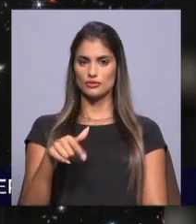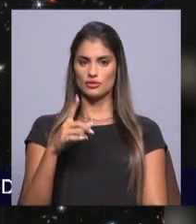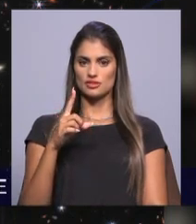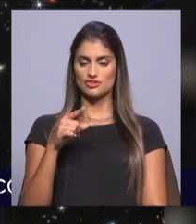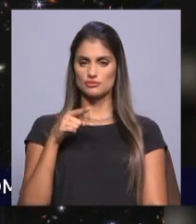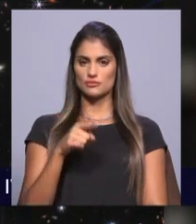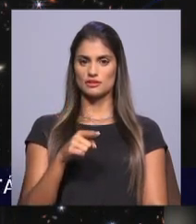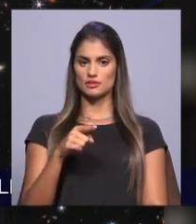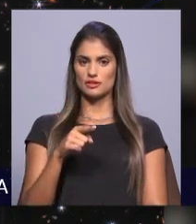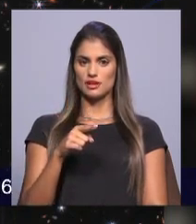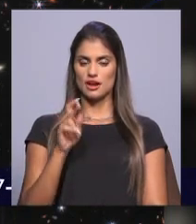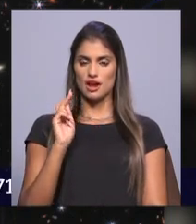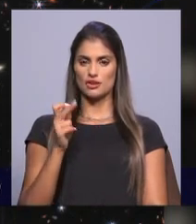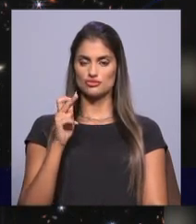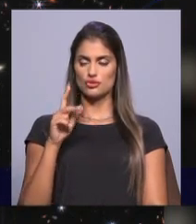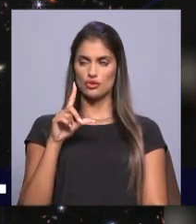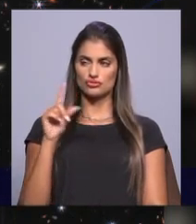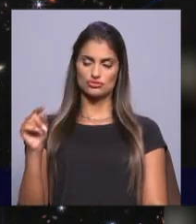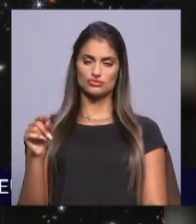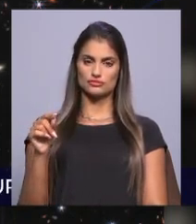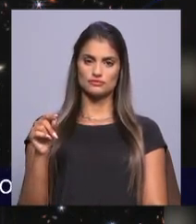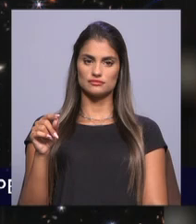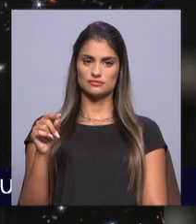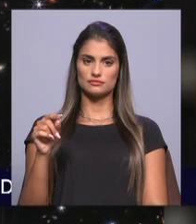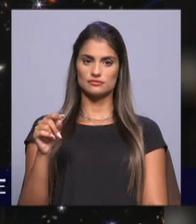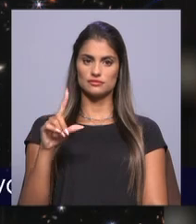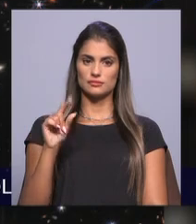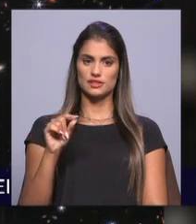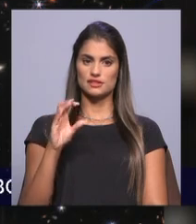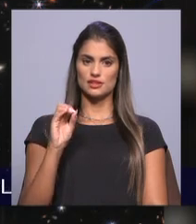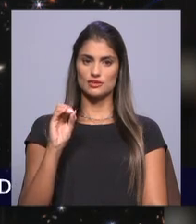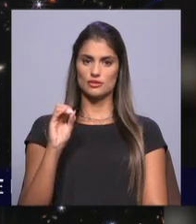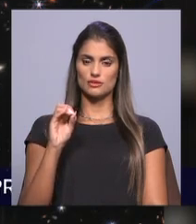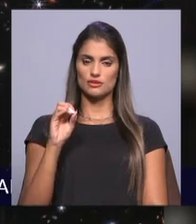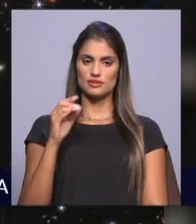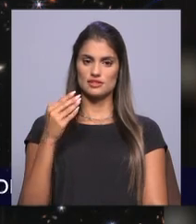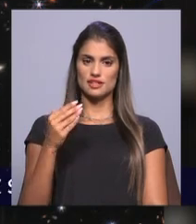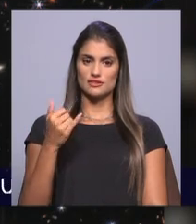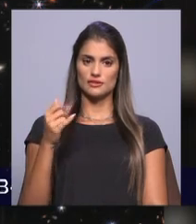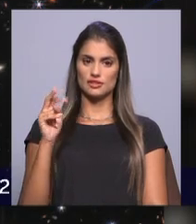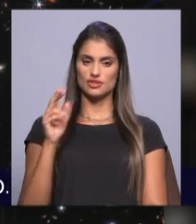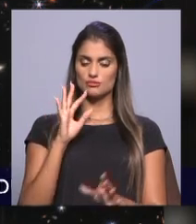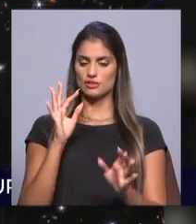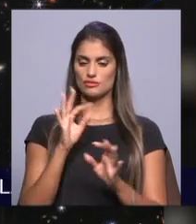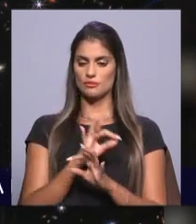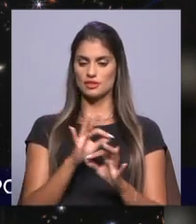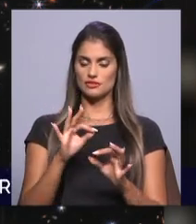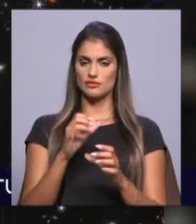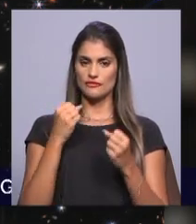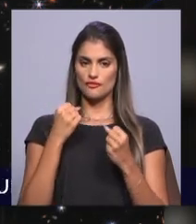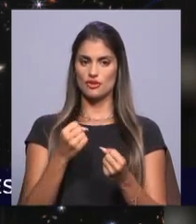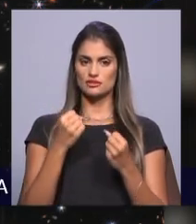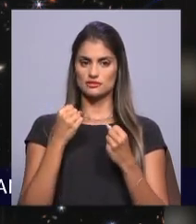de anos-luz de distância. É o tal enxame de galáxias SMAC 0723, extraordinariamente maciço,